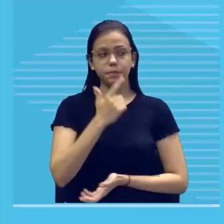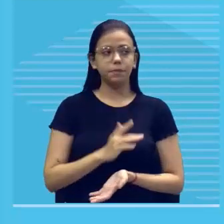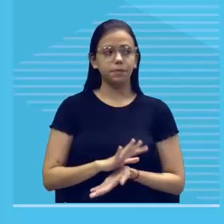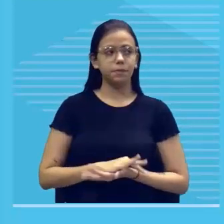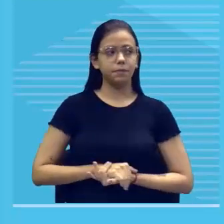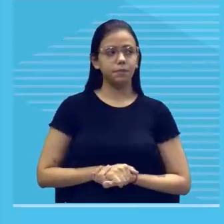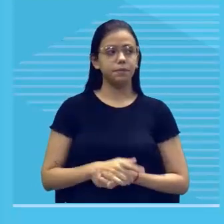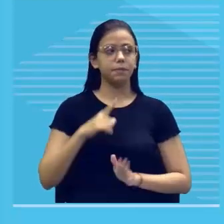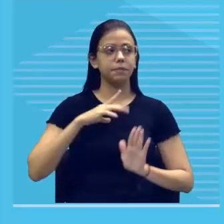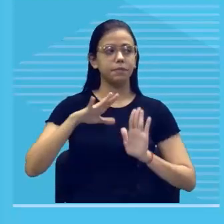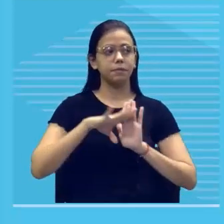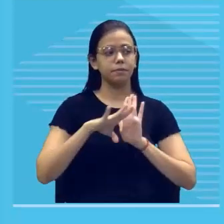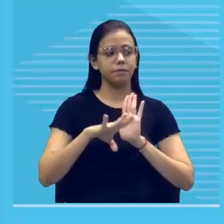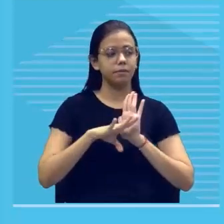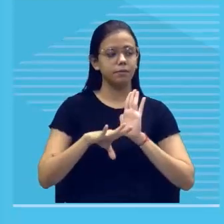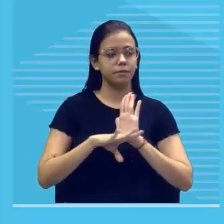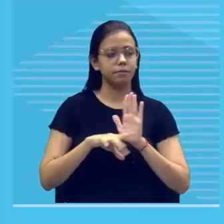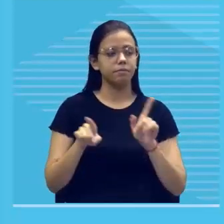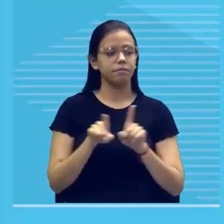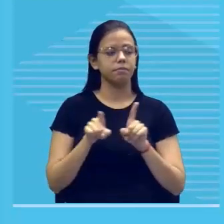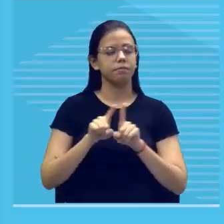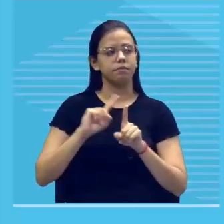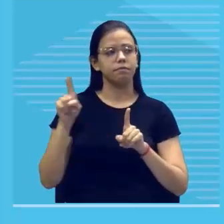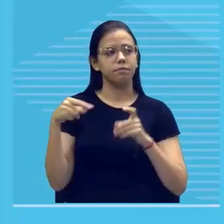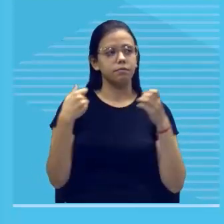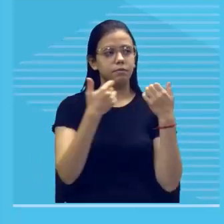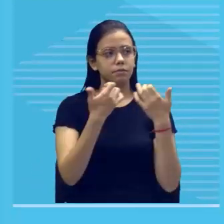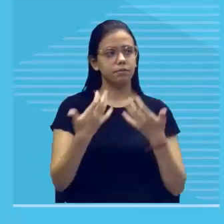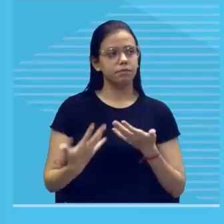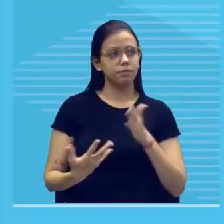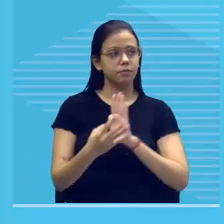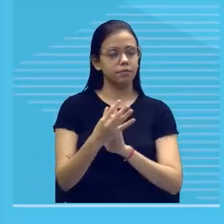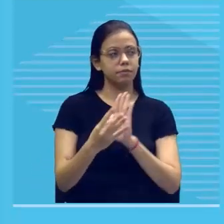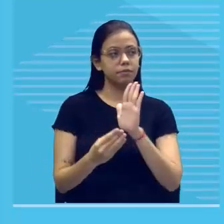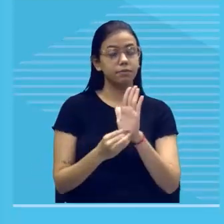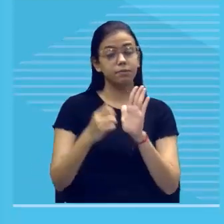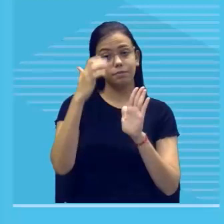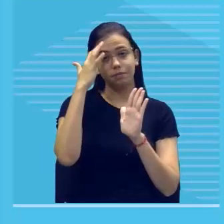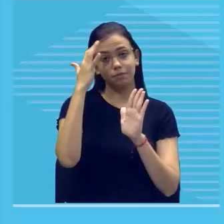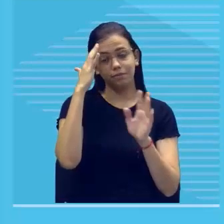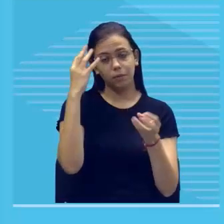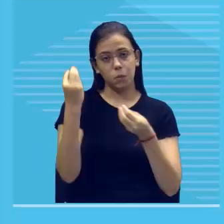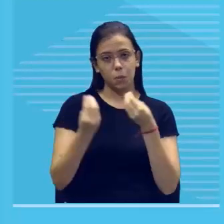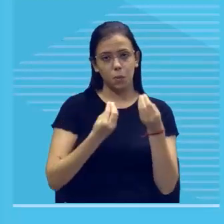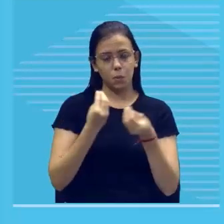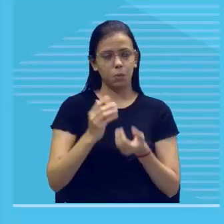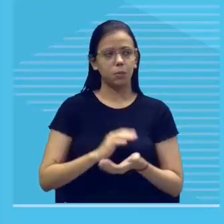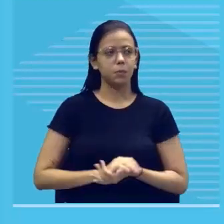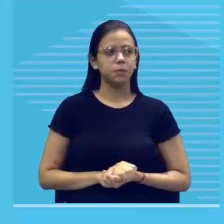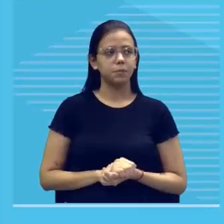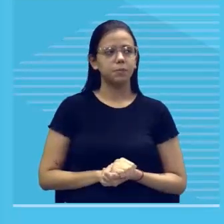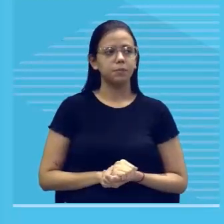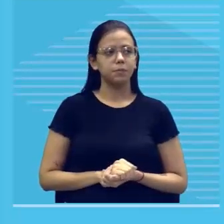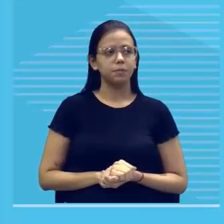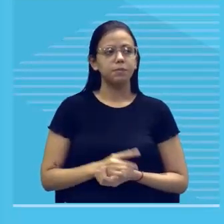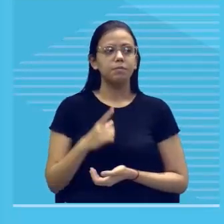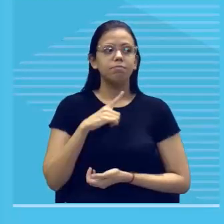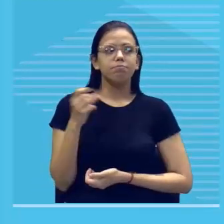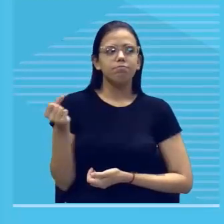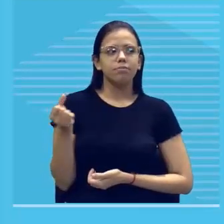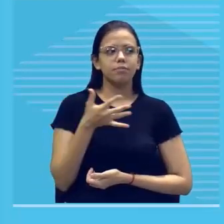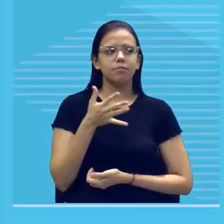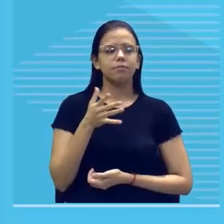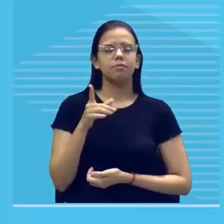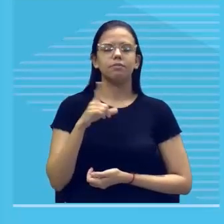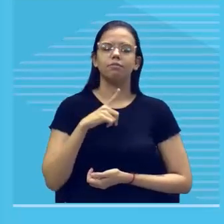o nosso roteiro né E a gente vai desenvolver este conteúdo adivinha negócio extremamente inovador